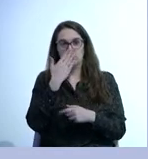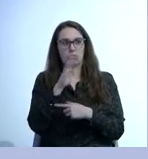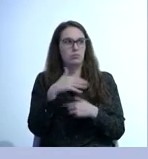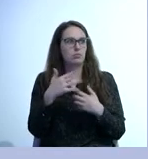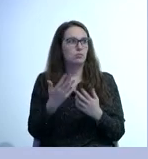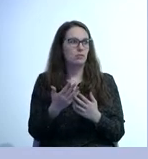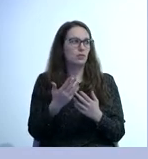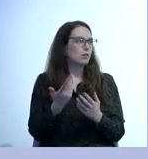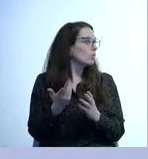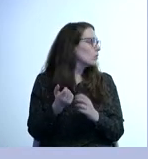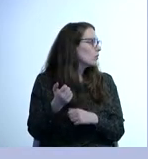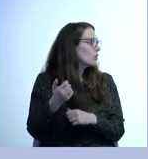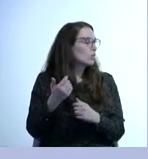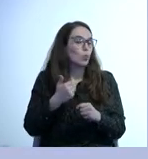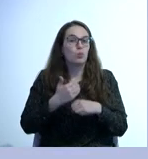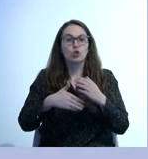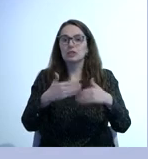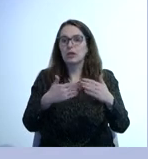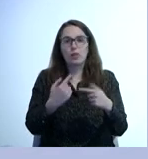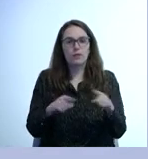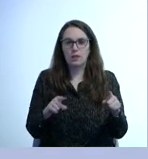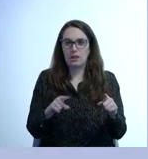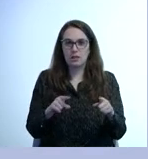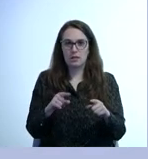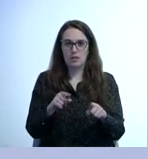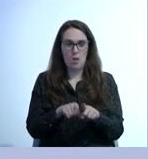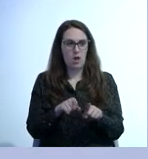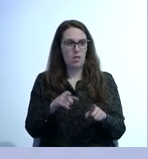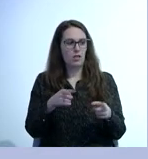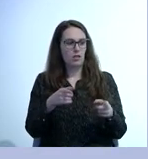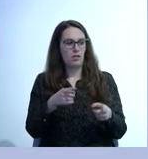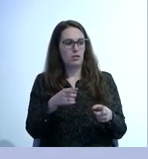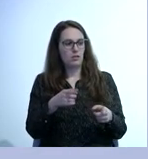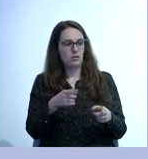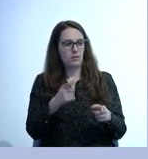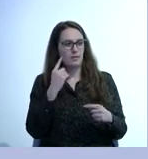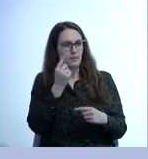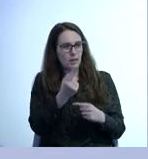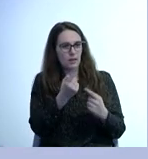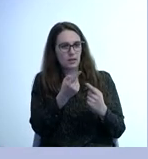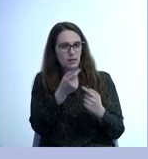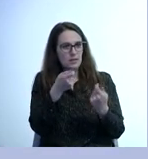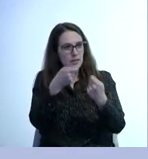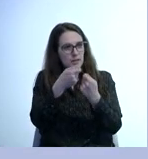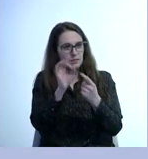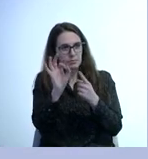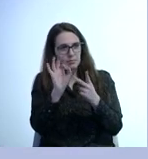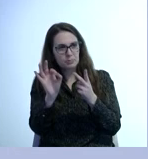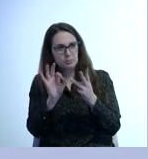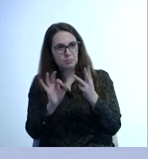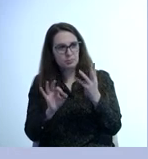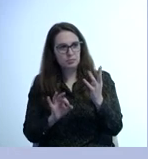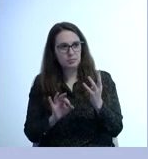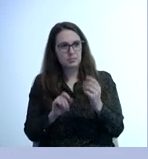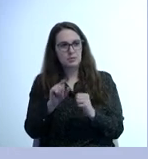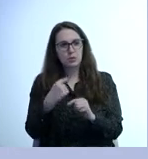o processo é outro, como que capta o respiro que há no campo e o